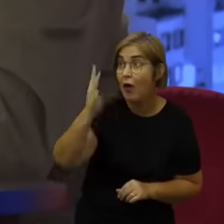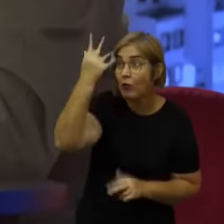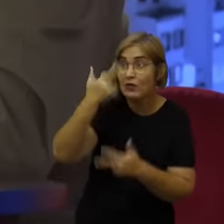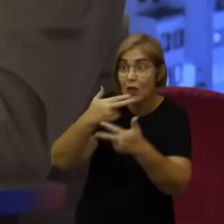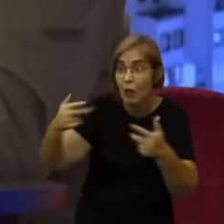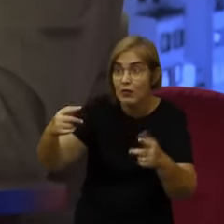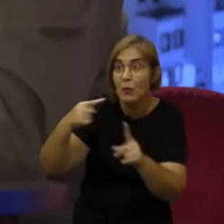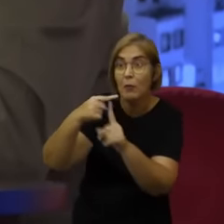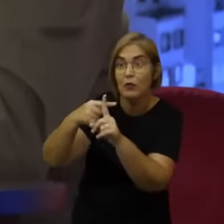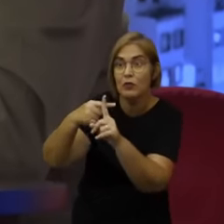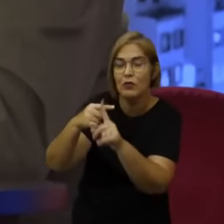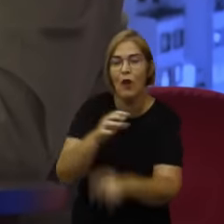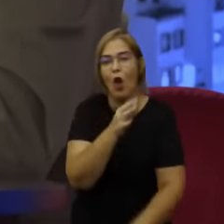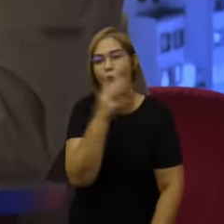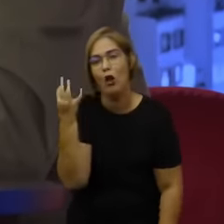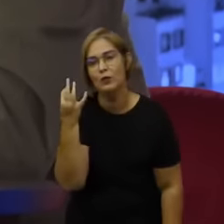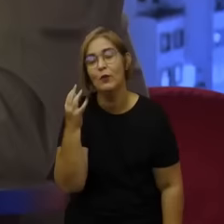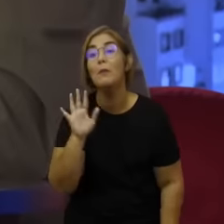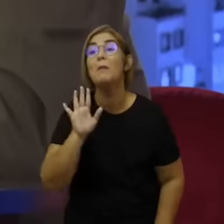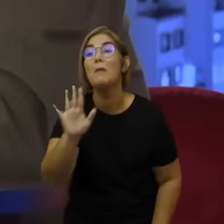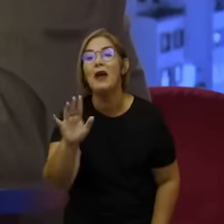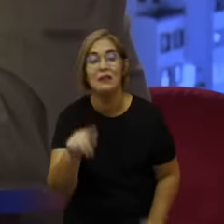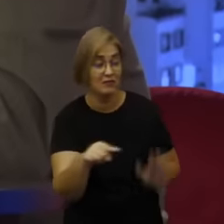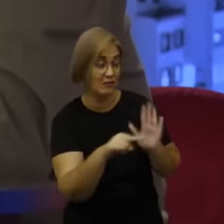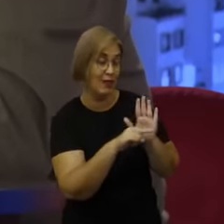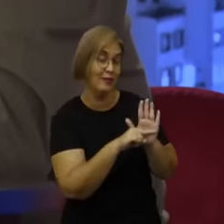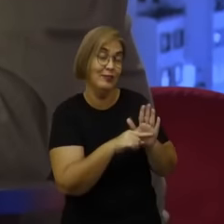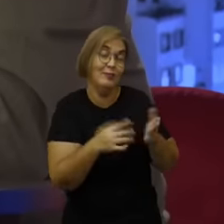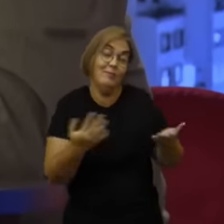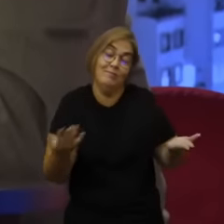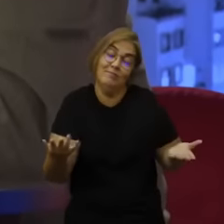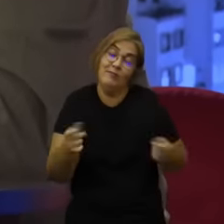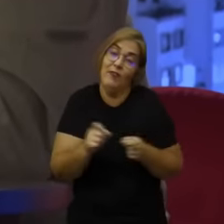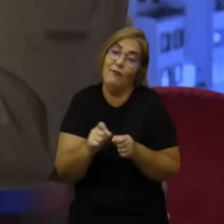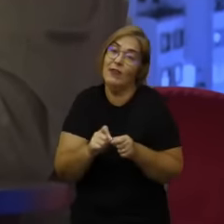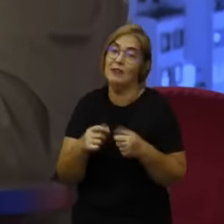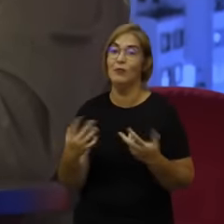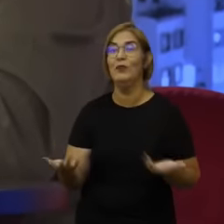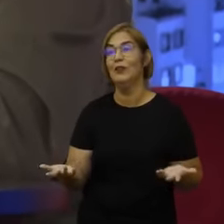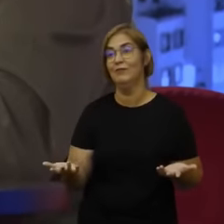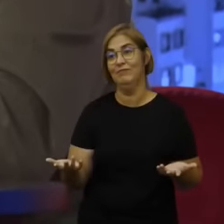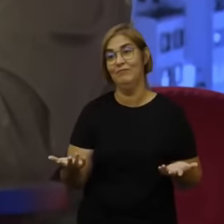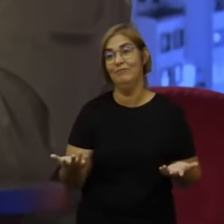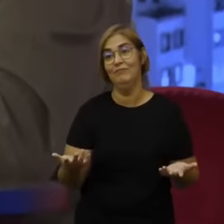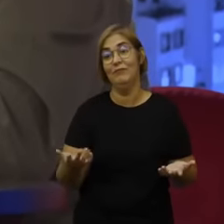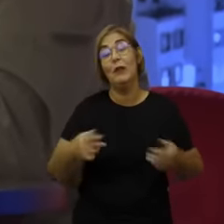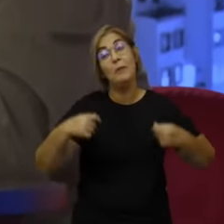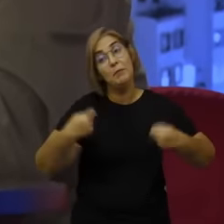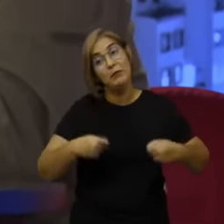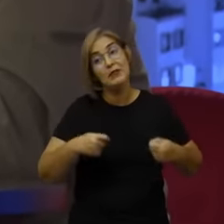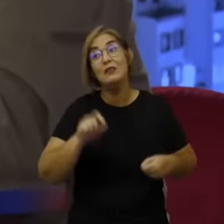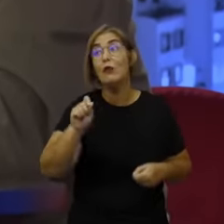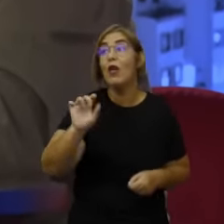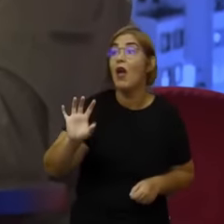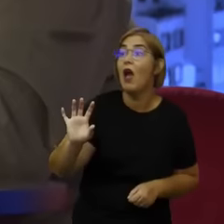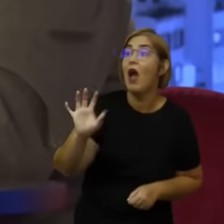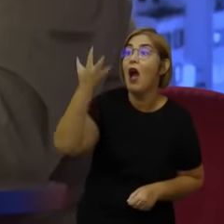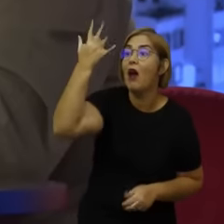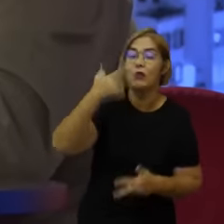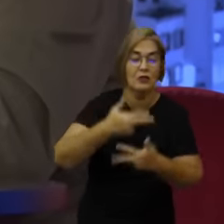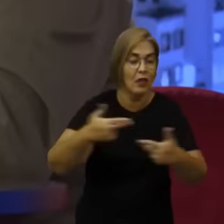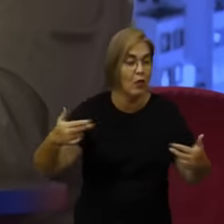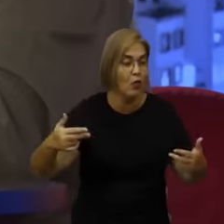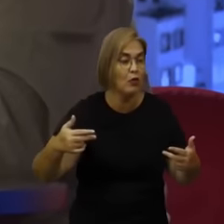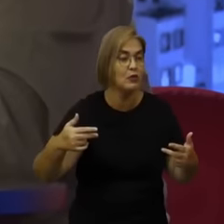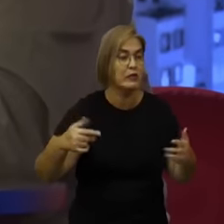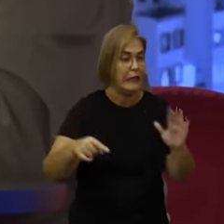for, bem. Mas isso de uma maneira ou de outra, né? as lições do acaso, as lições do destino